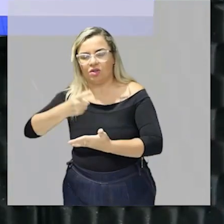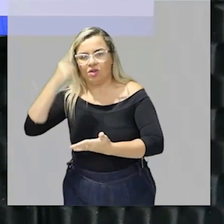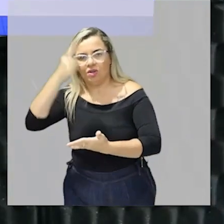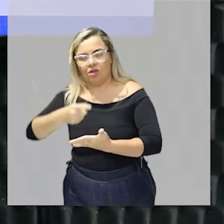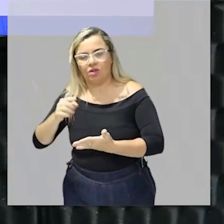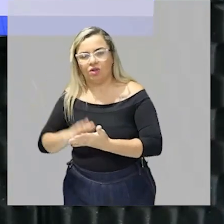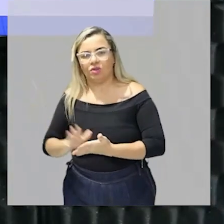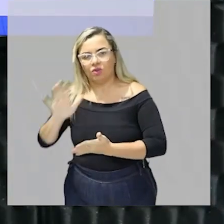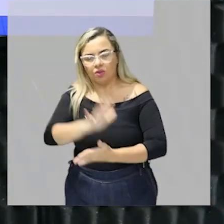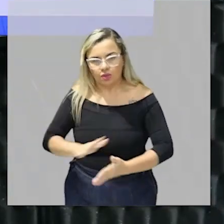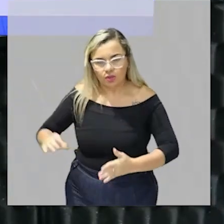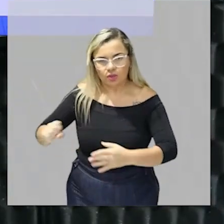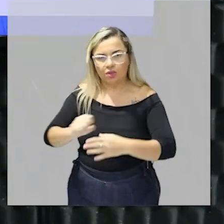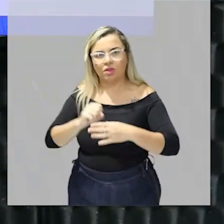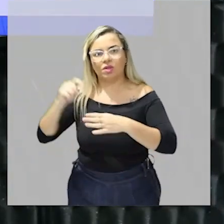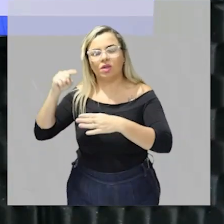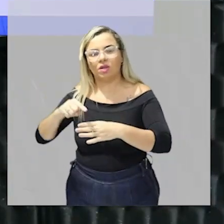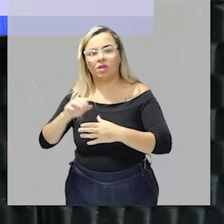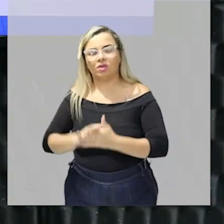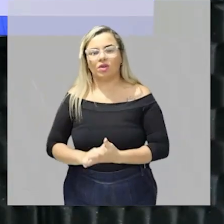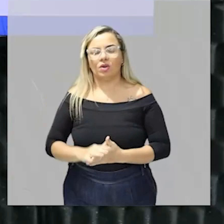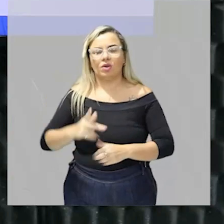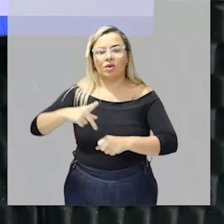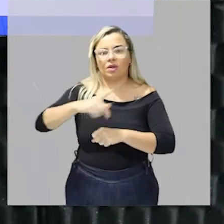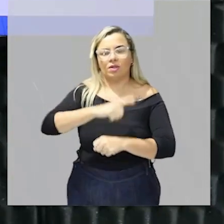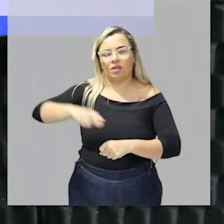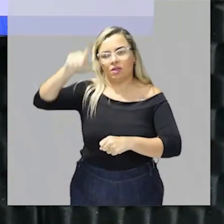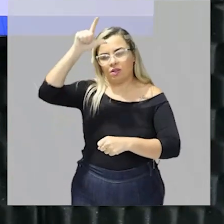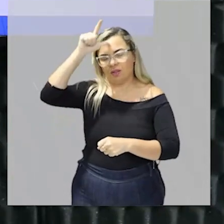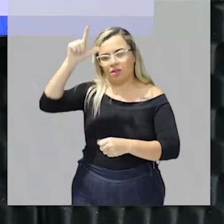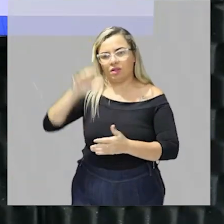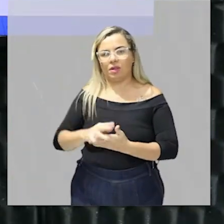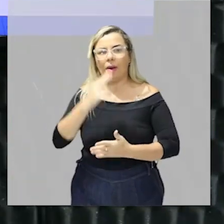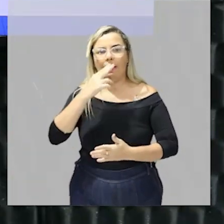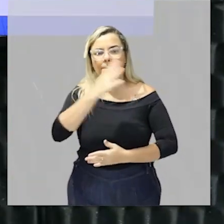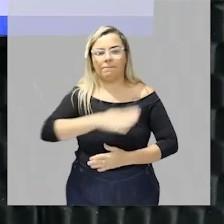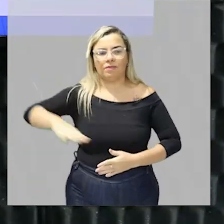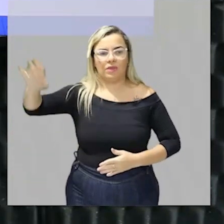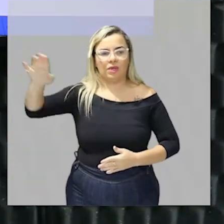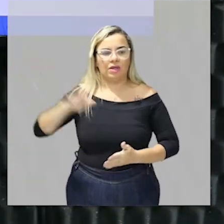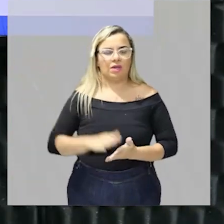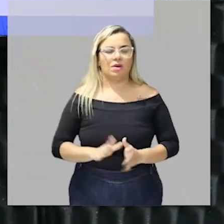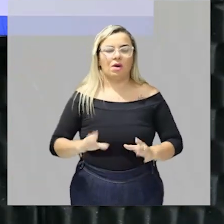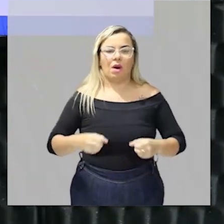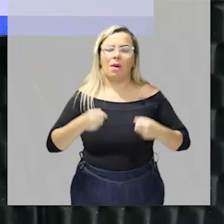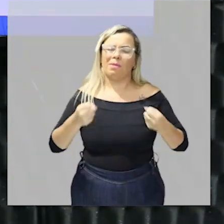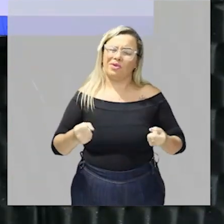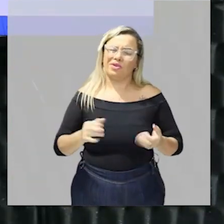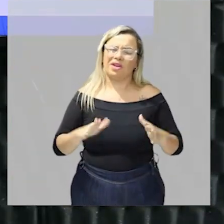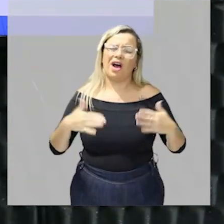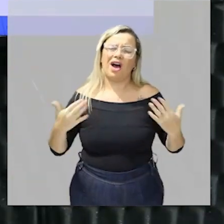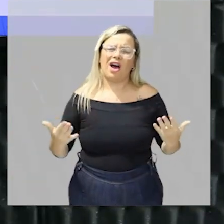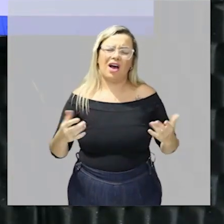nacionalsocialismo. Então, resposta, letra D de dado. Você poderia dizer, a letra B, Jereba, alienação ideológica